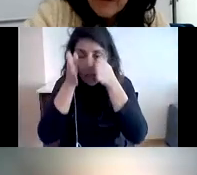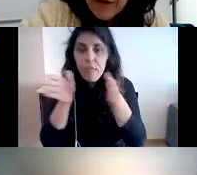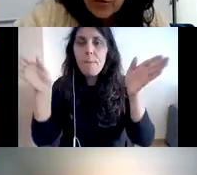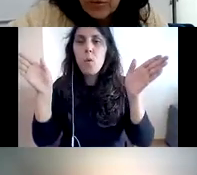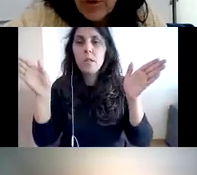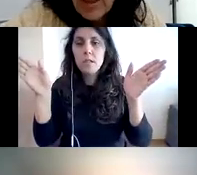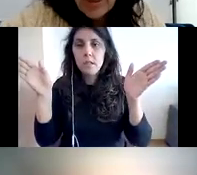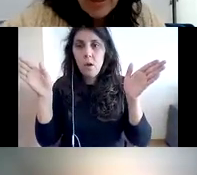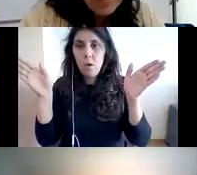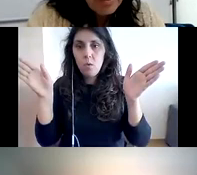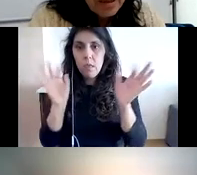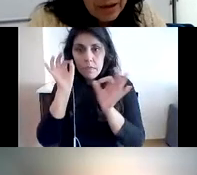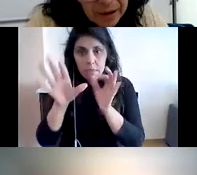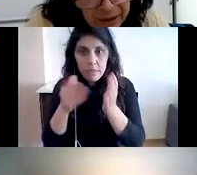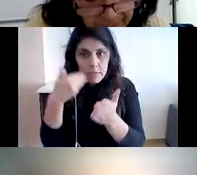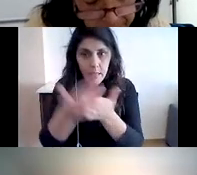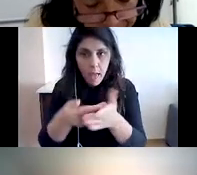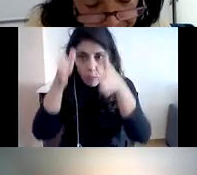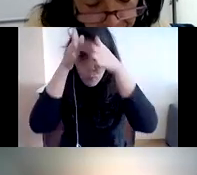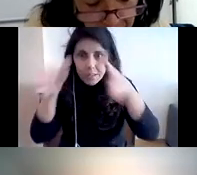tem vindo